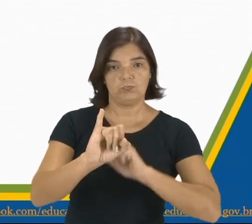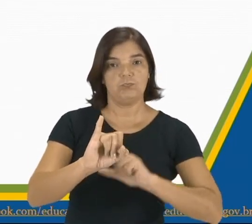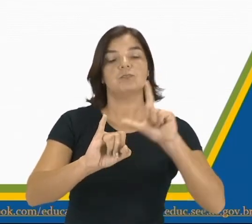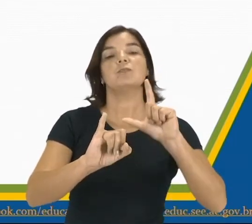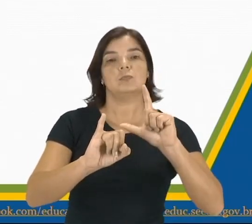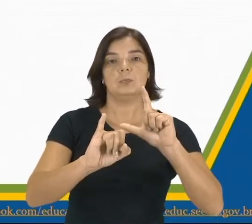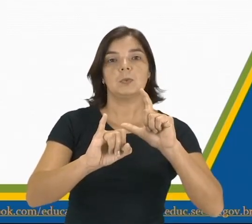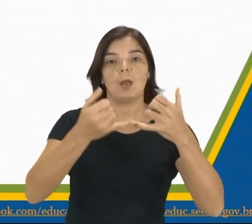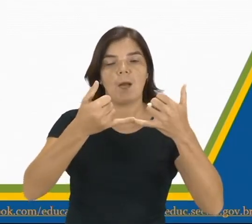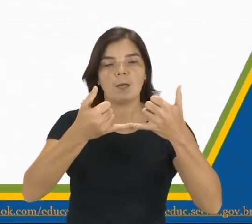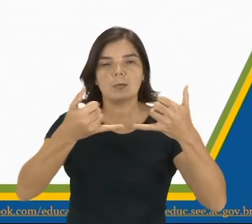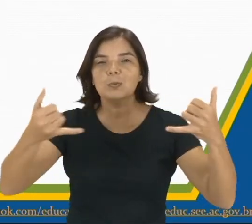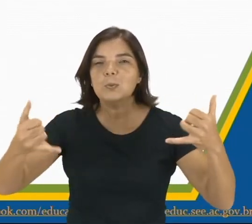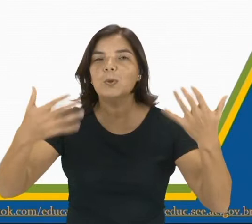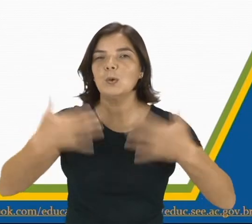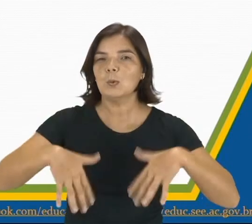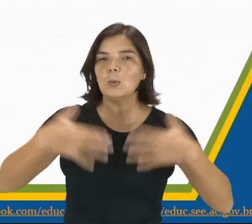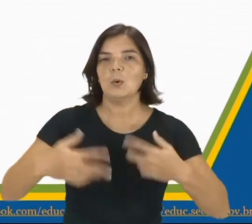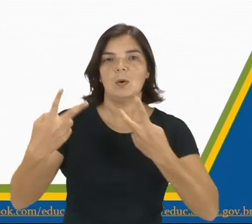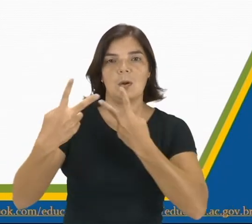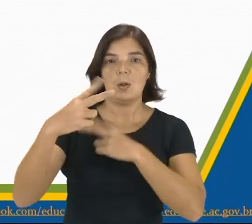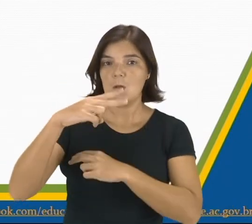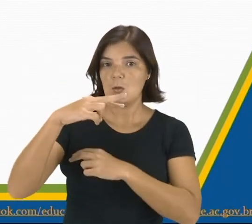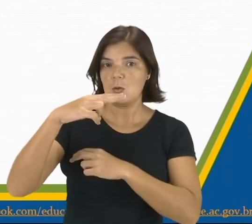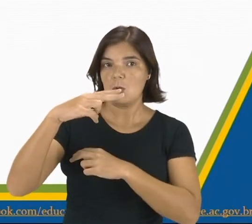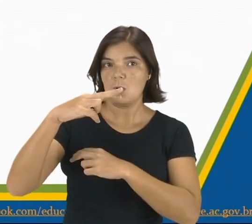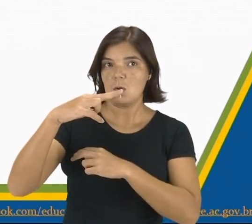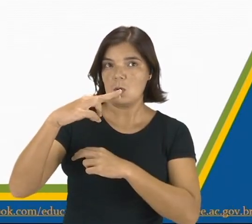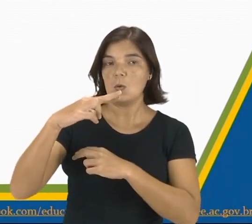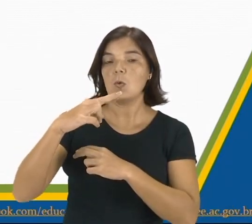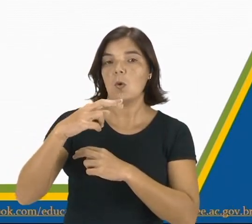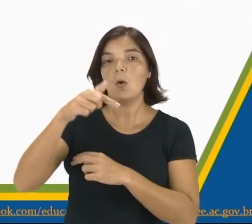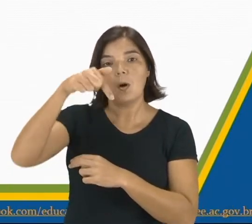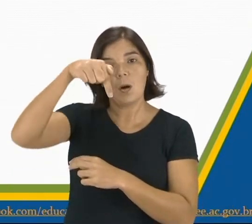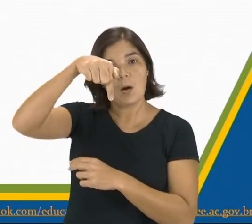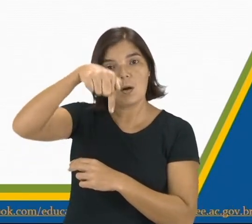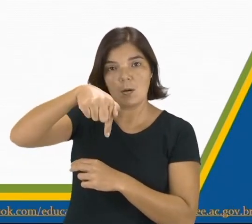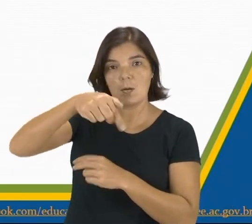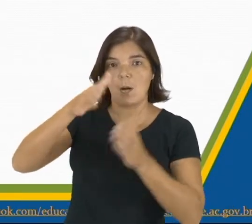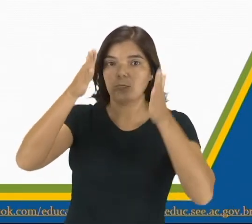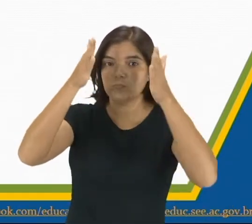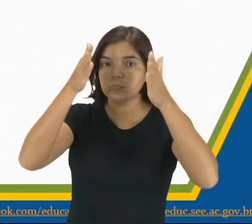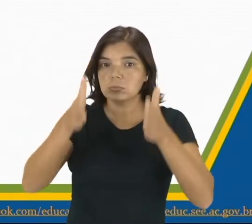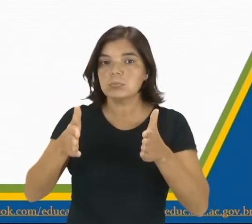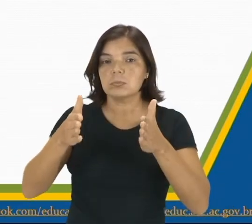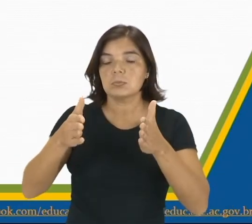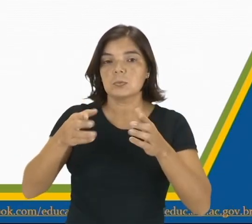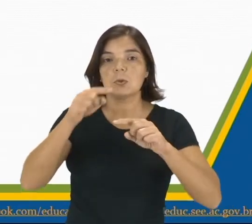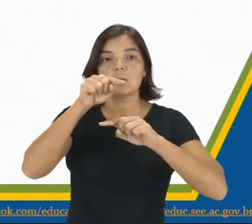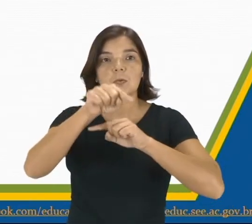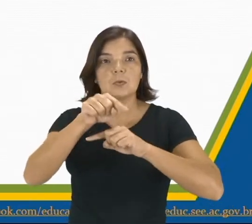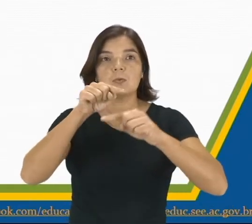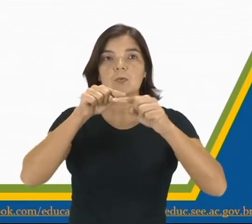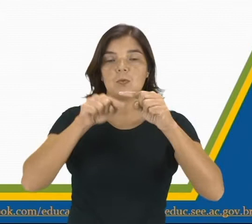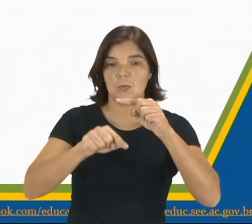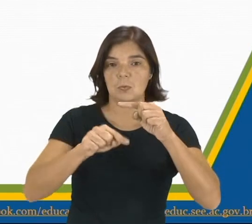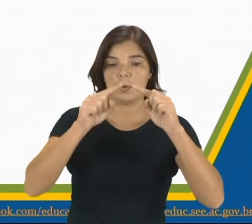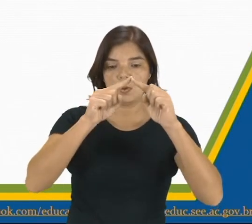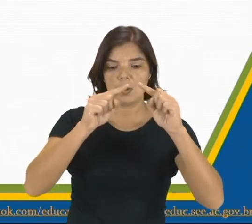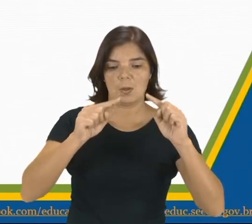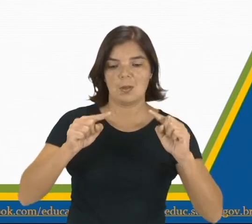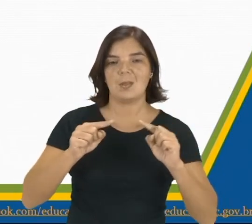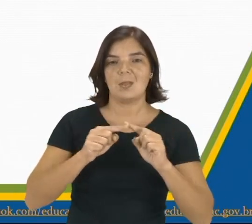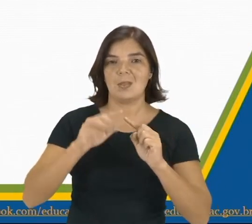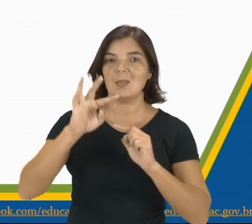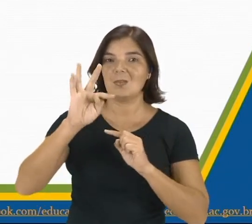da corrente elétrica, igual a carga elétrica, o módulo da carga elétrica, dividido pela